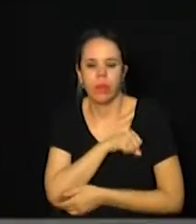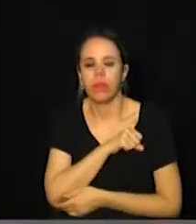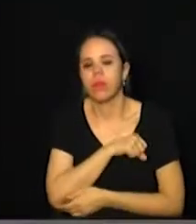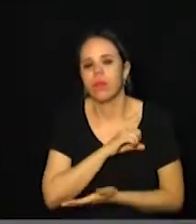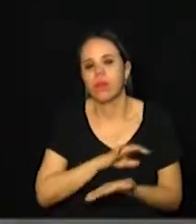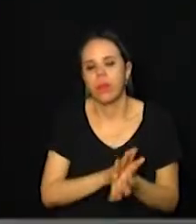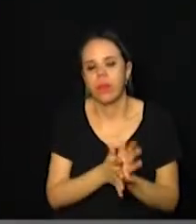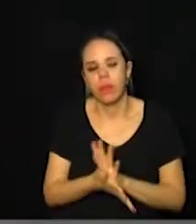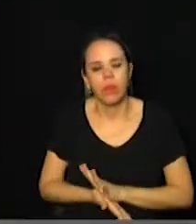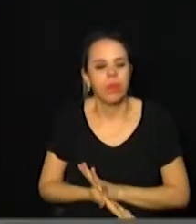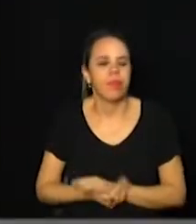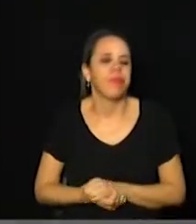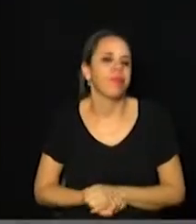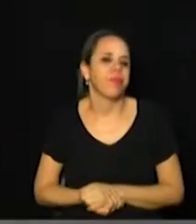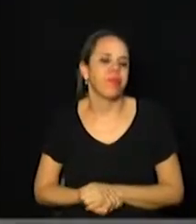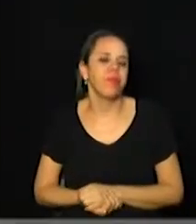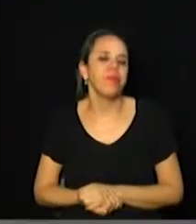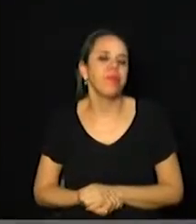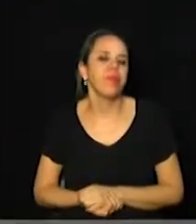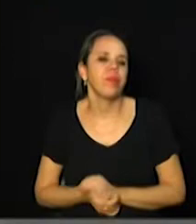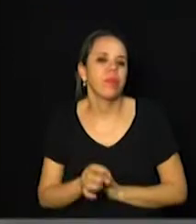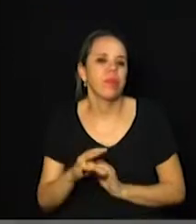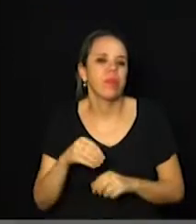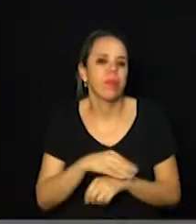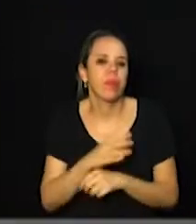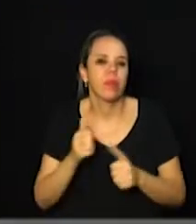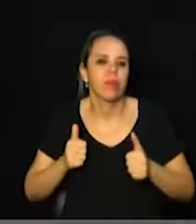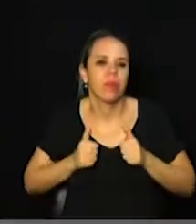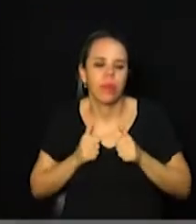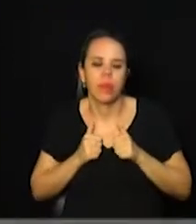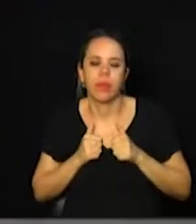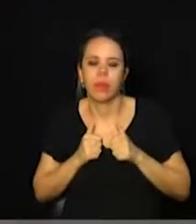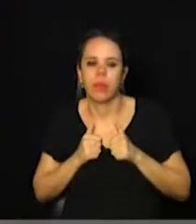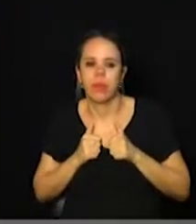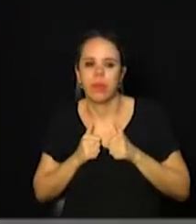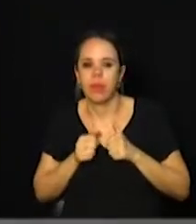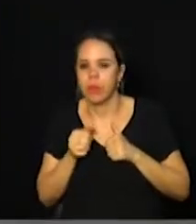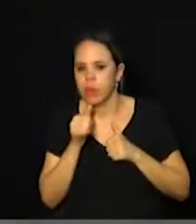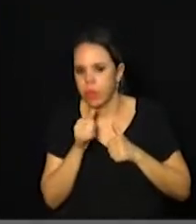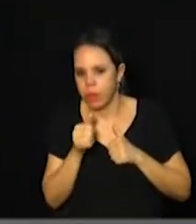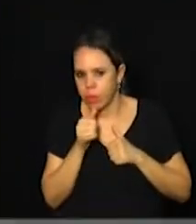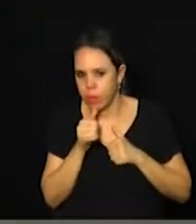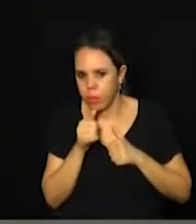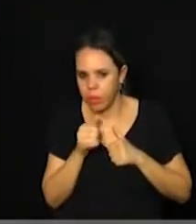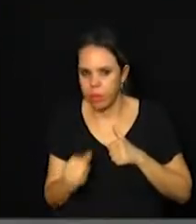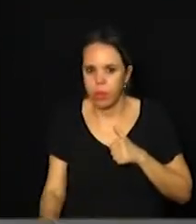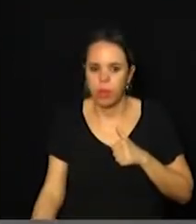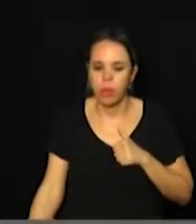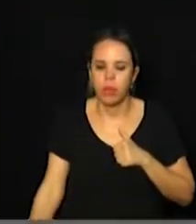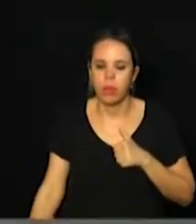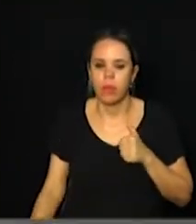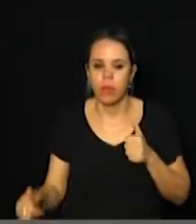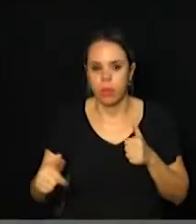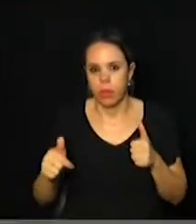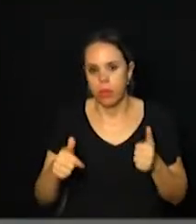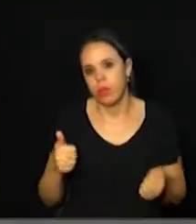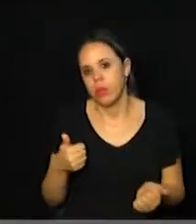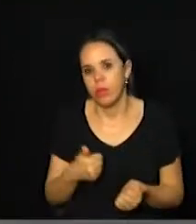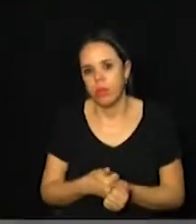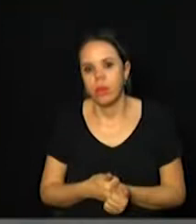é uma medida que só só traz desemprego e nós temos exemplo mais mais mais mais mais aqui pertinho